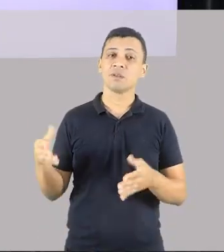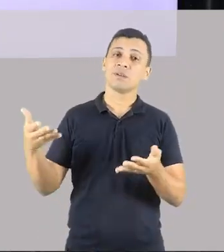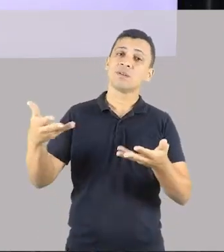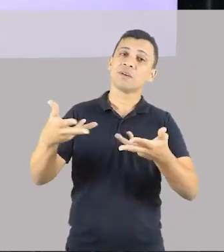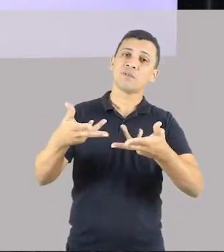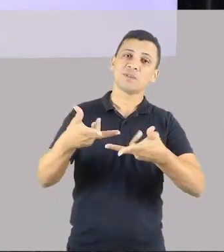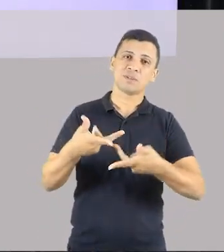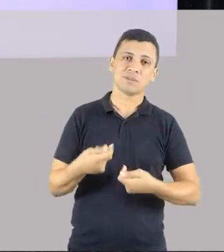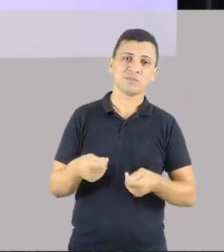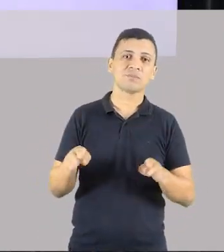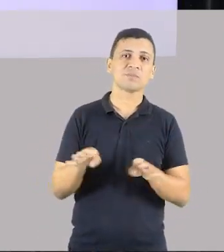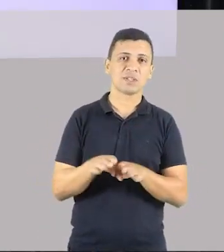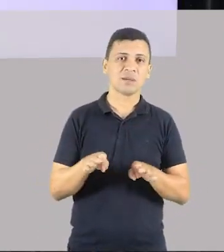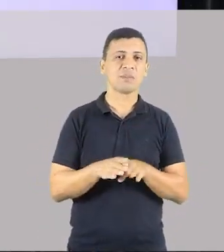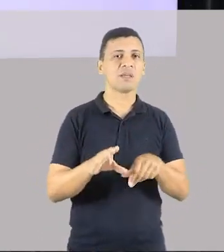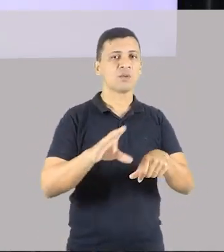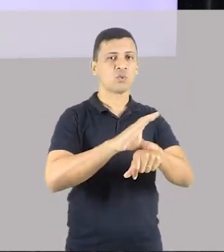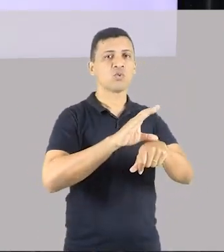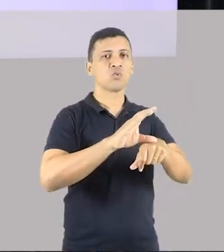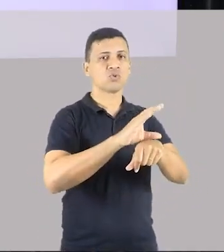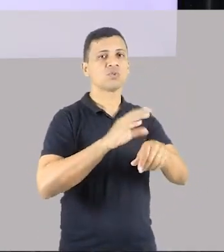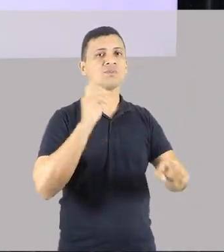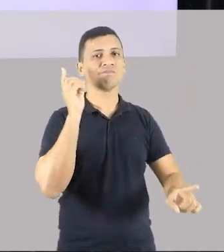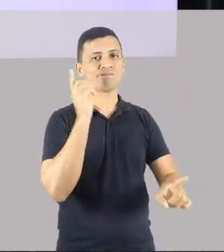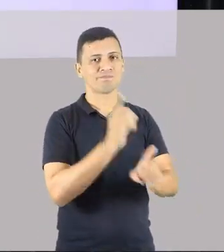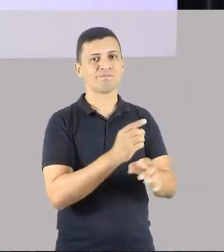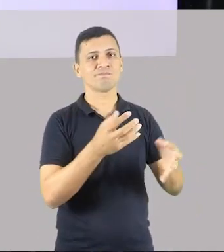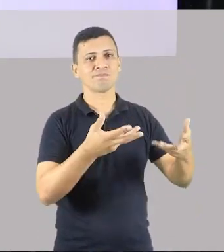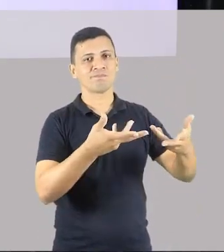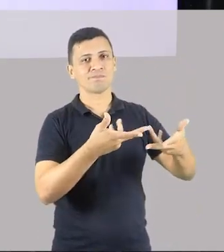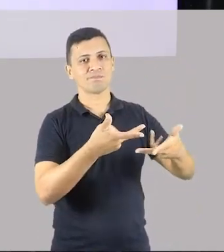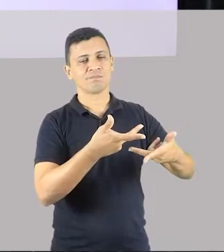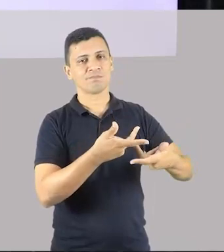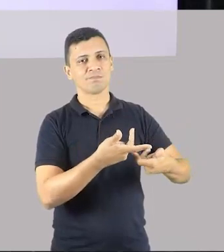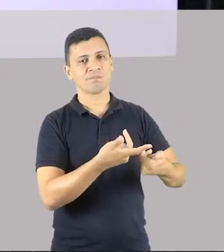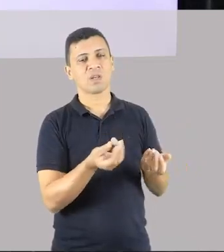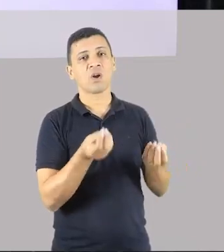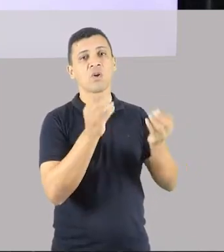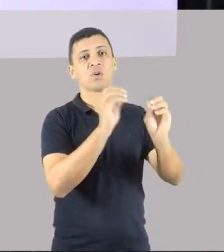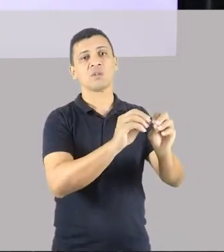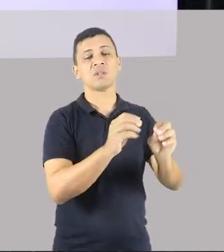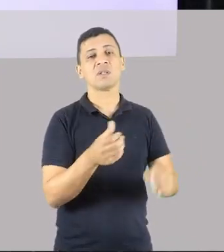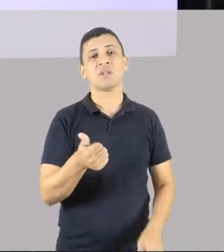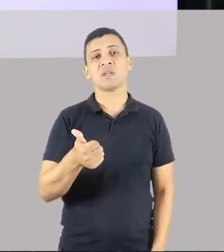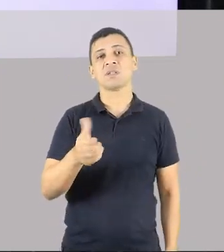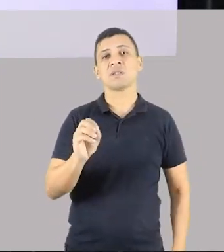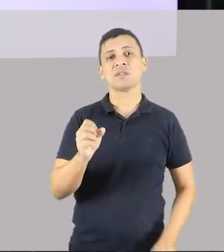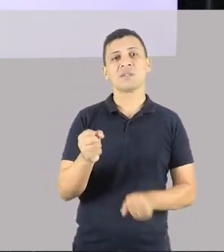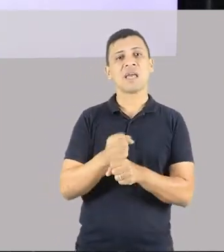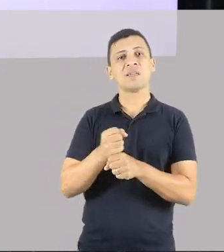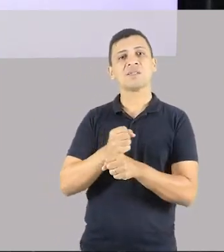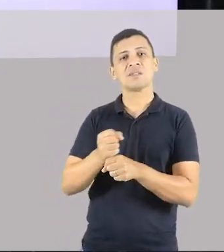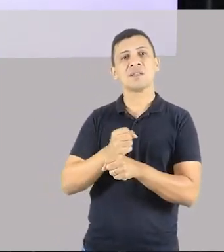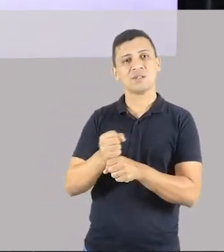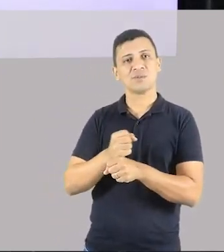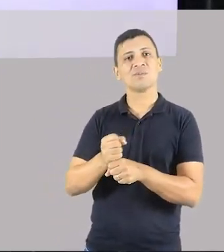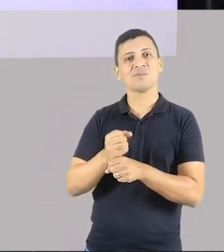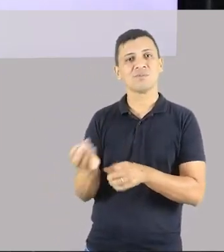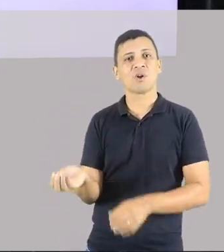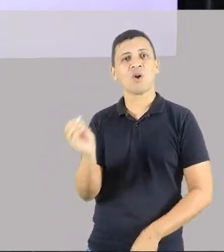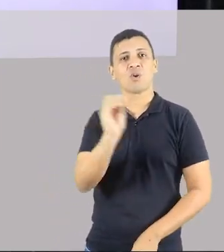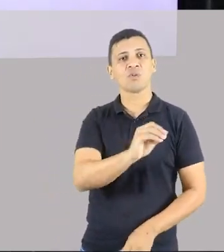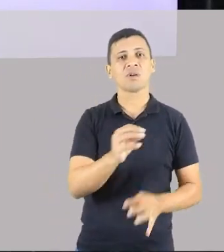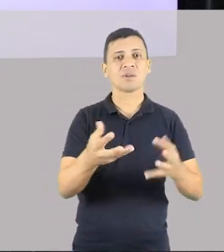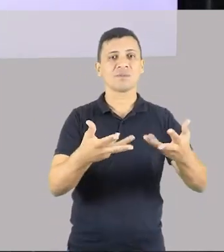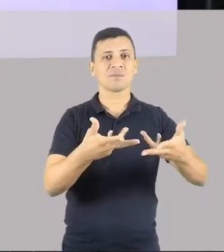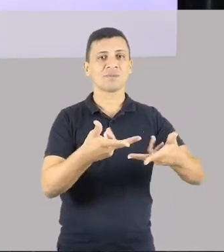é um princípio constitucional explícito. Foi inserido na Constituição 10 anos depois da Constituição. A